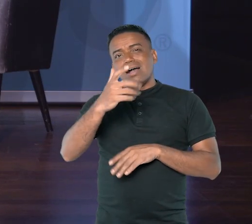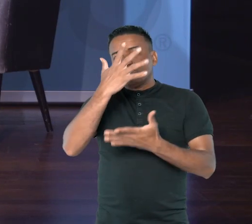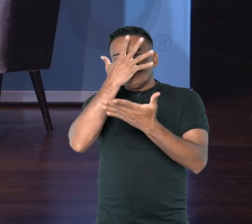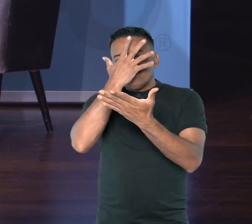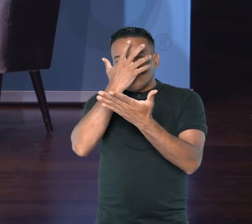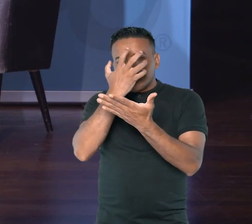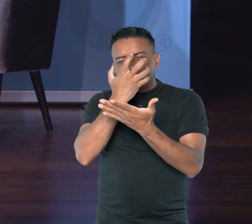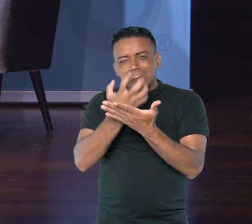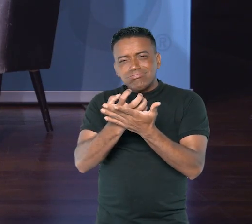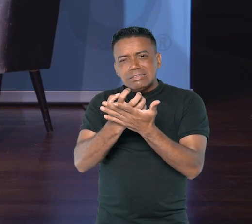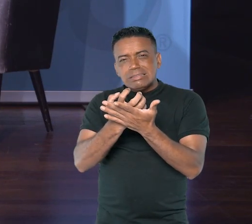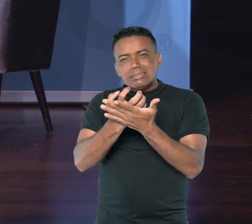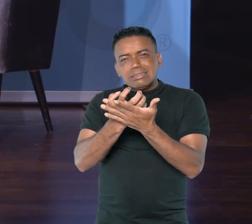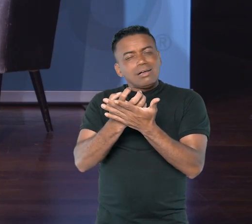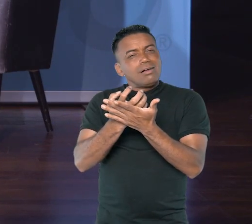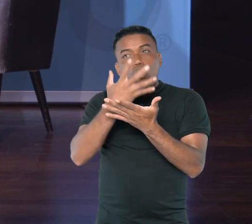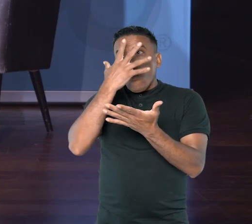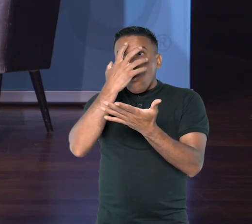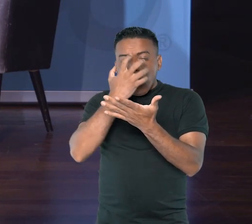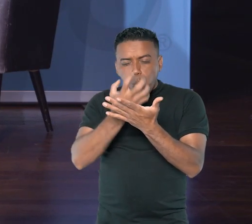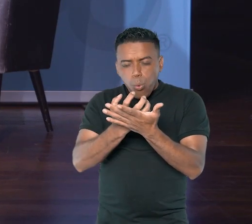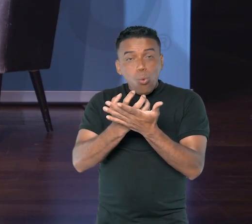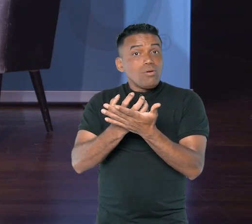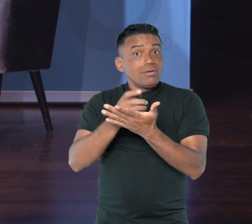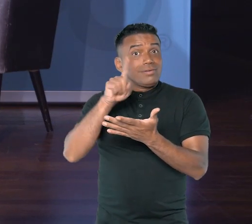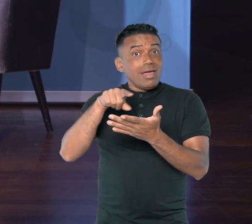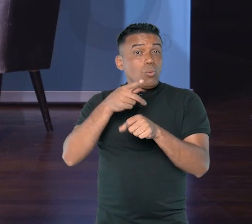move, e acho também que tem alguma coisa que é uma busca